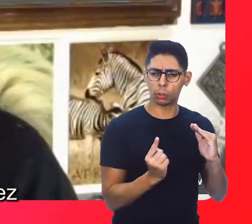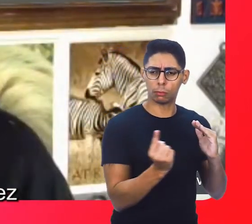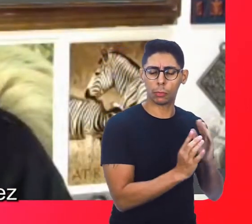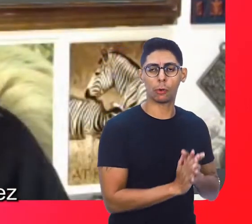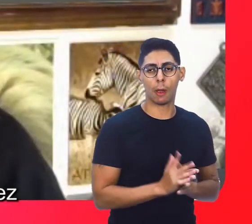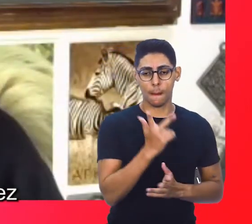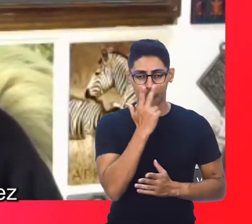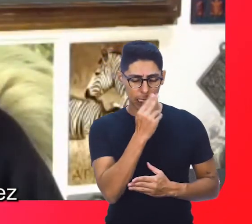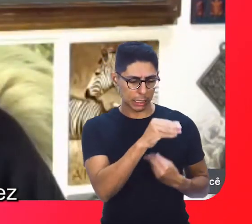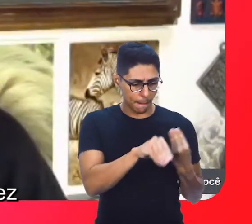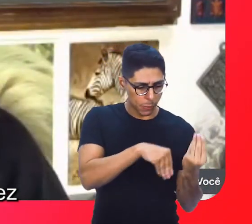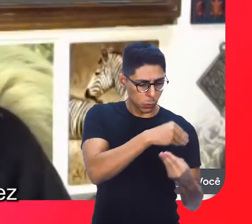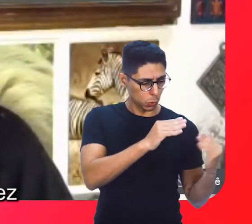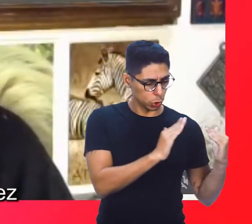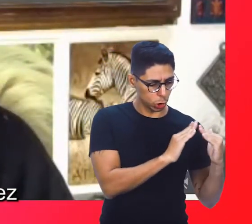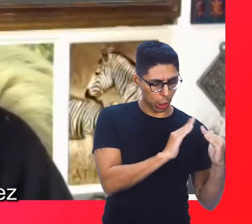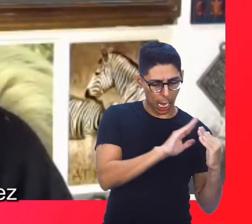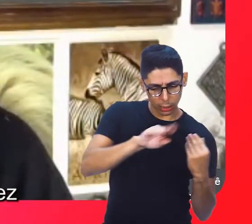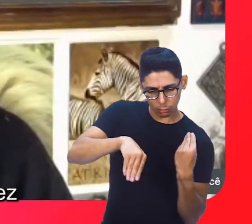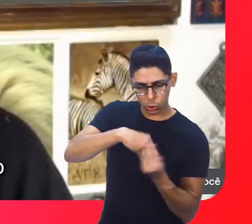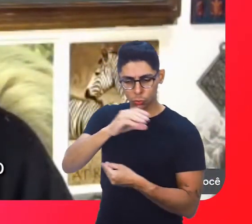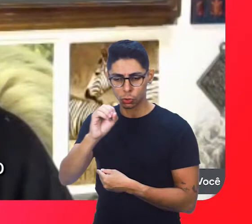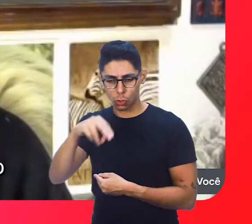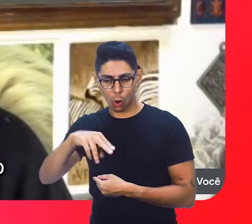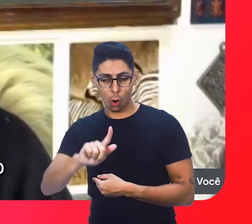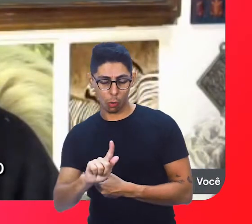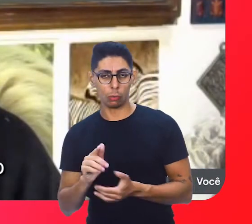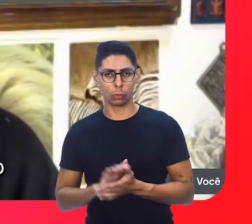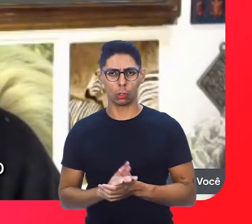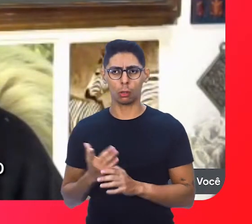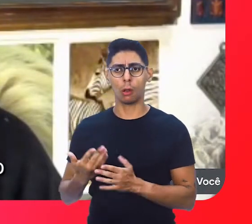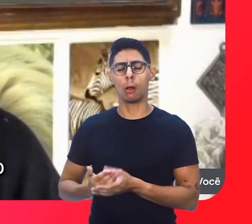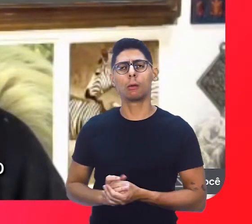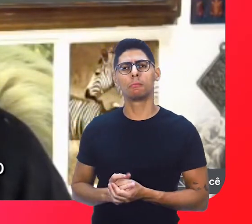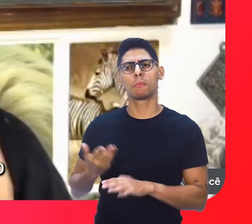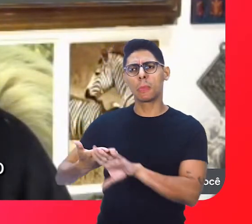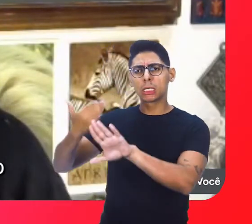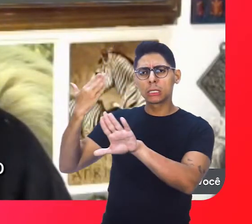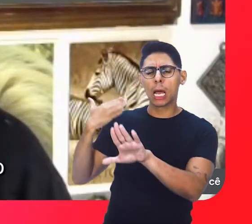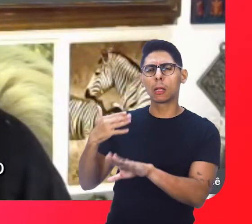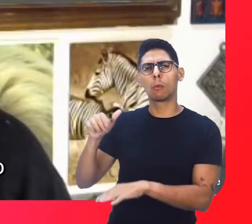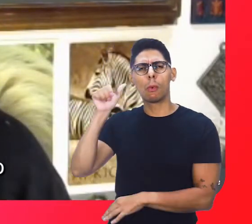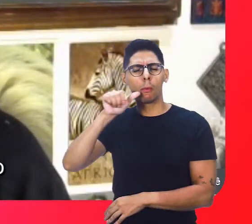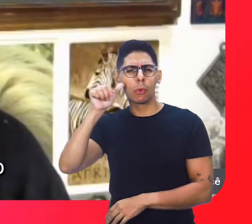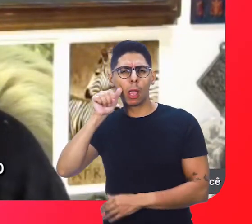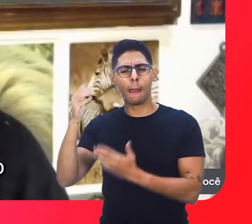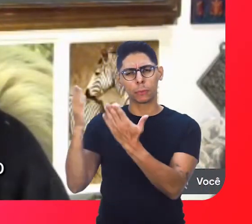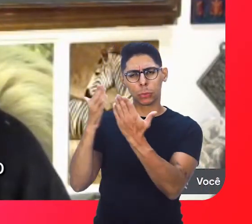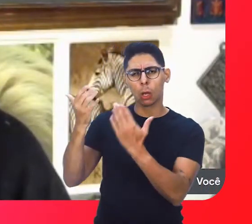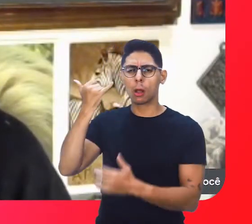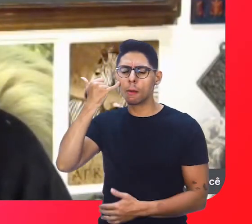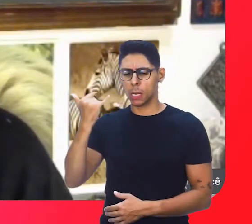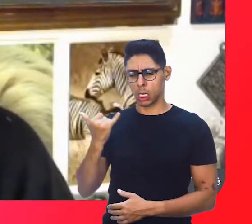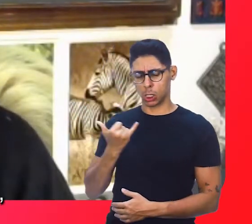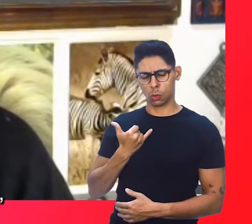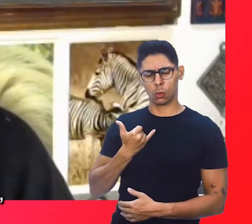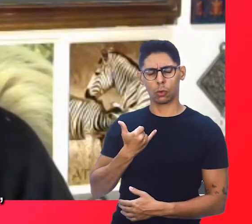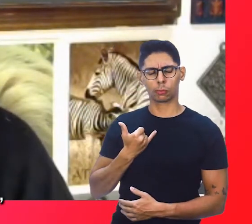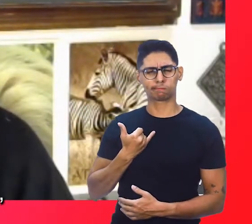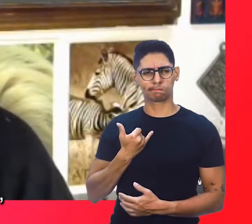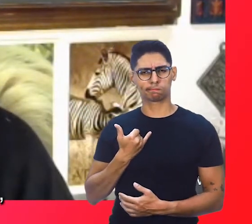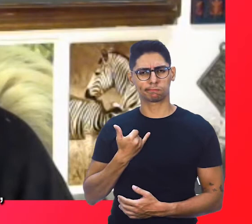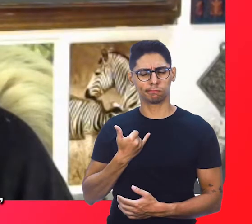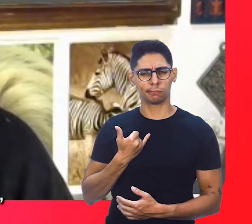casa e ONG era tão grande que uma vez uma psicóloga ligou para mim, não me lembro, para falar alguma coisa,